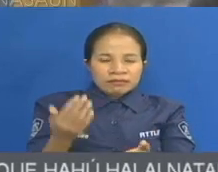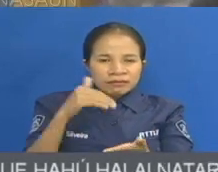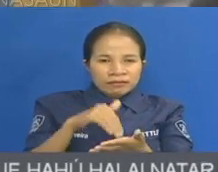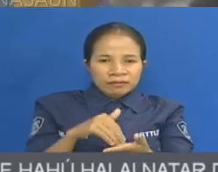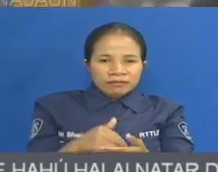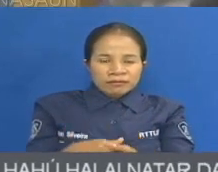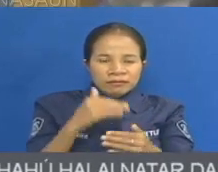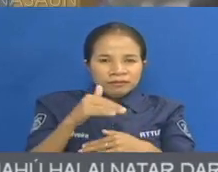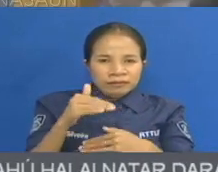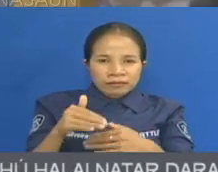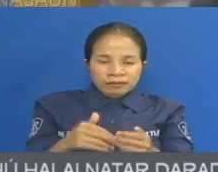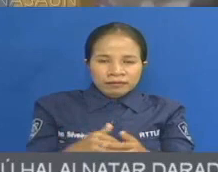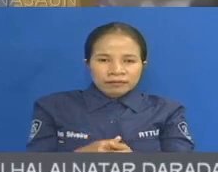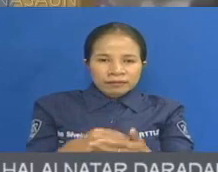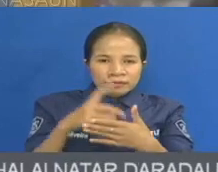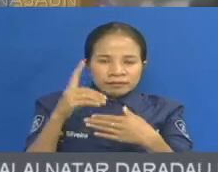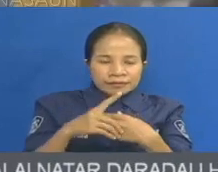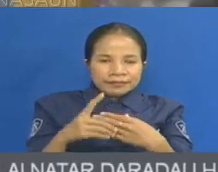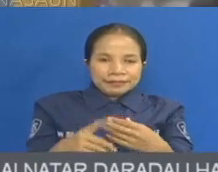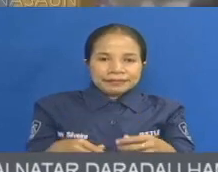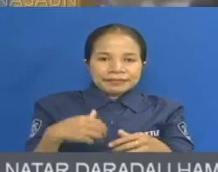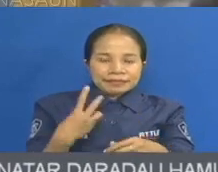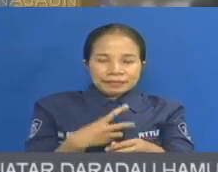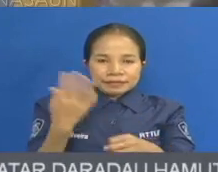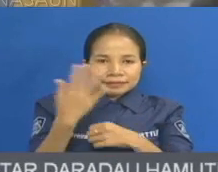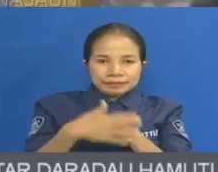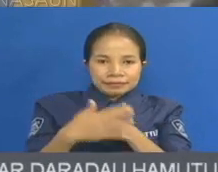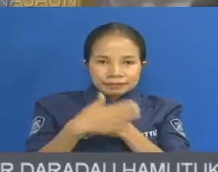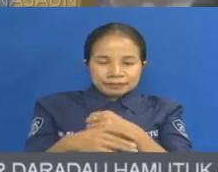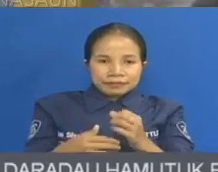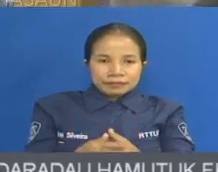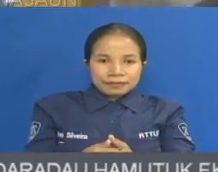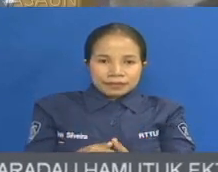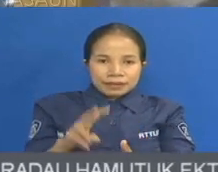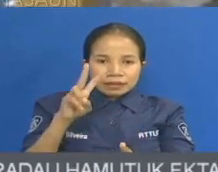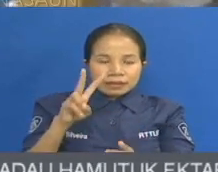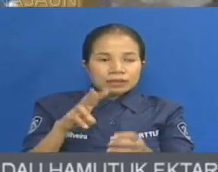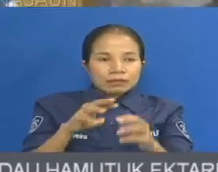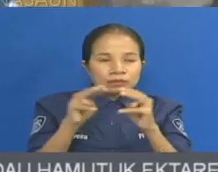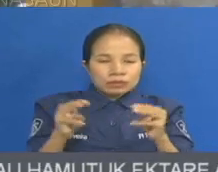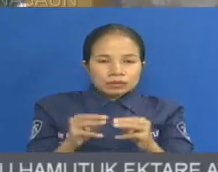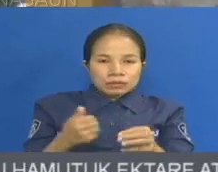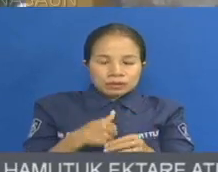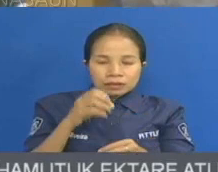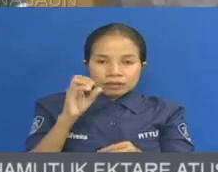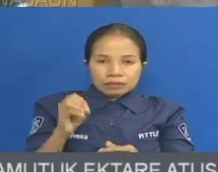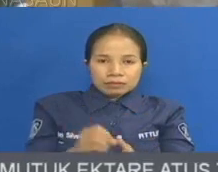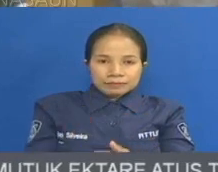do desenvolvimento que acontece em Naran, de lei a Município de Ainaro.